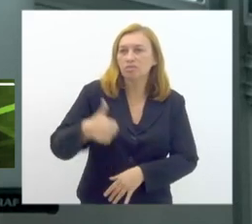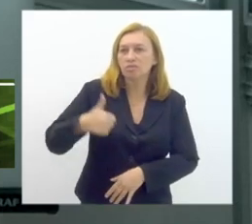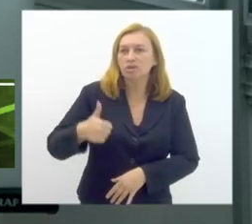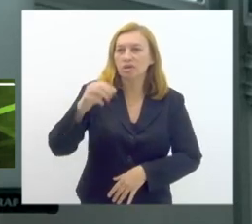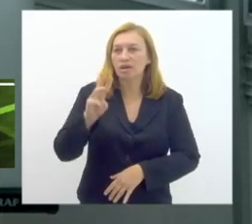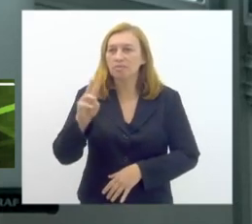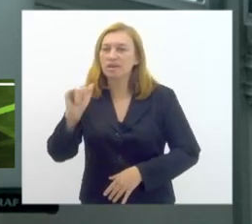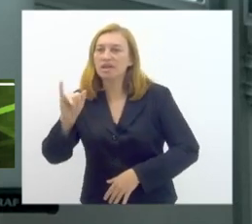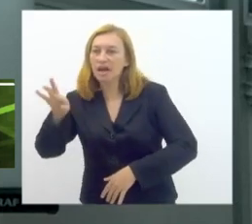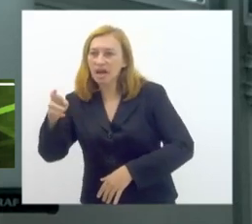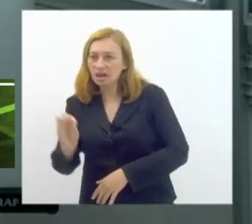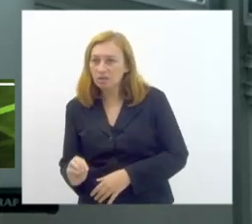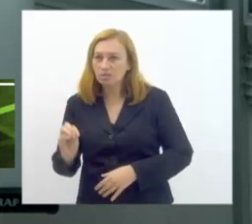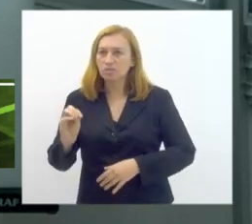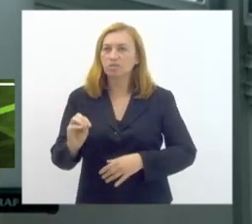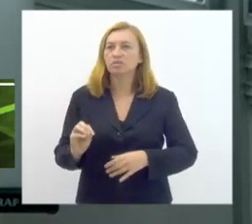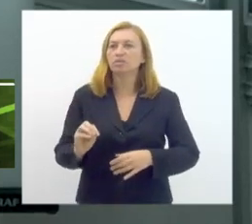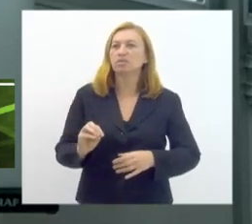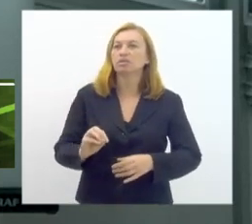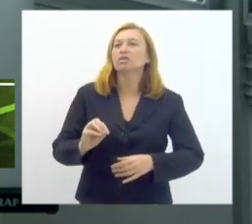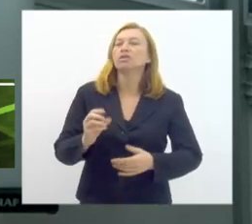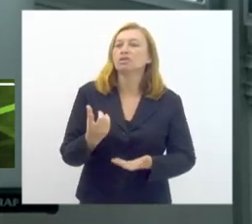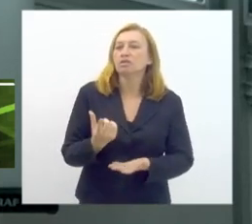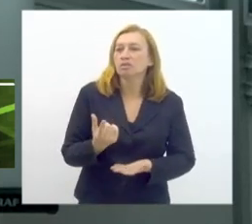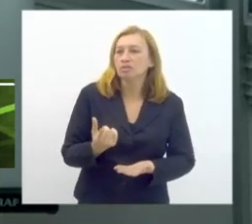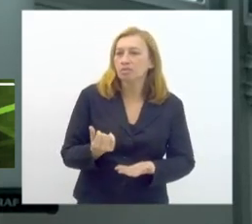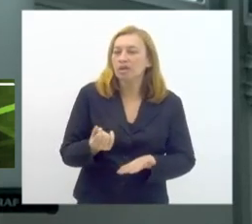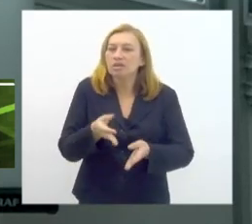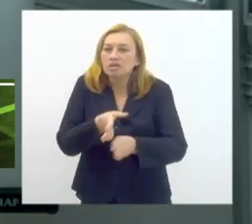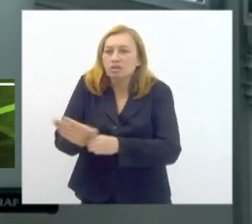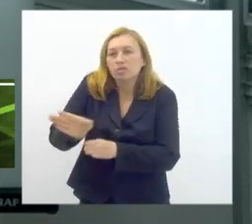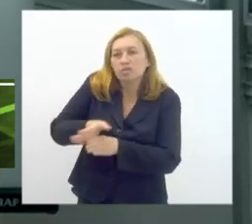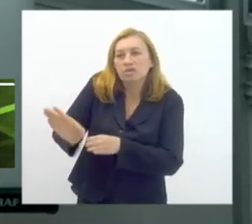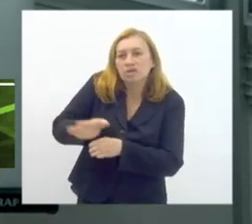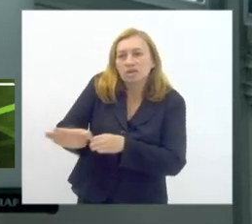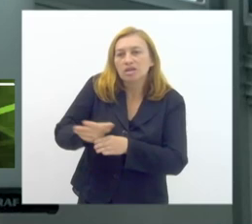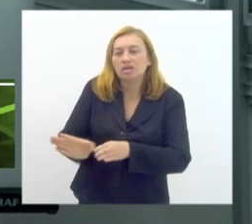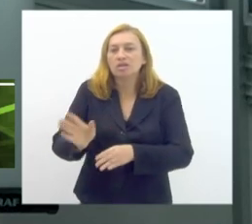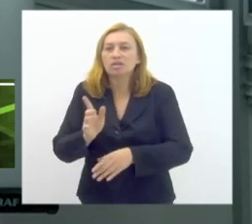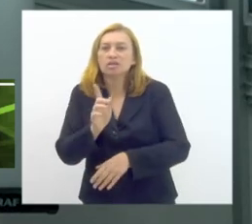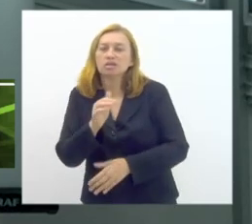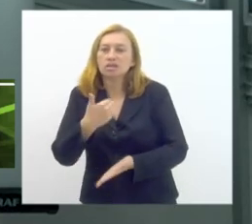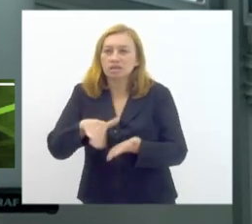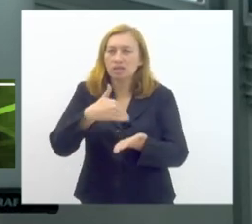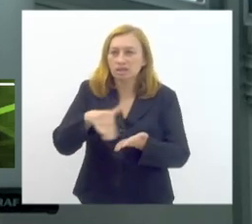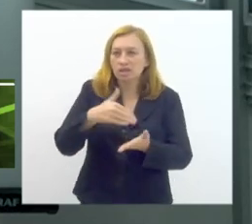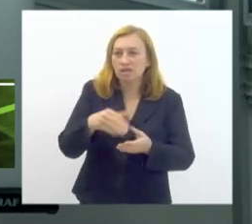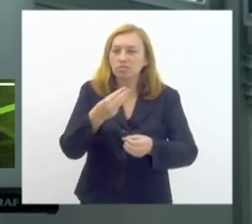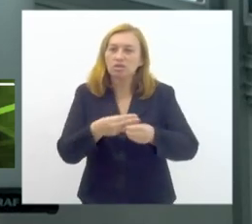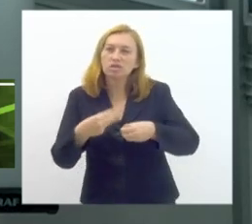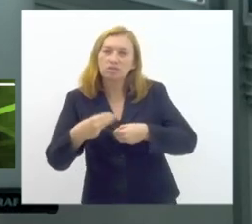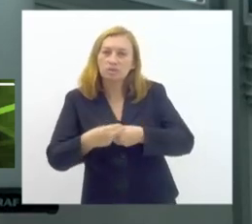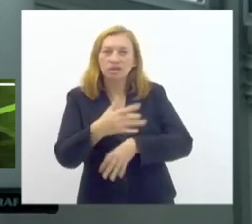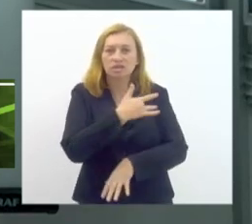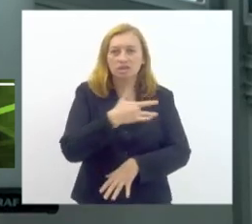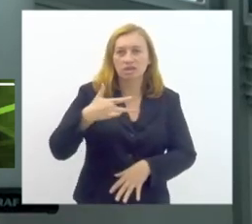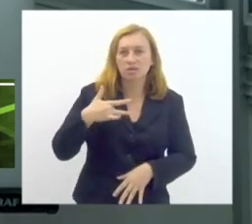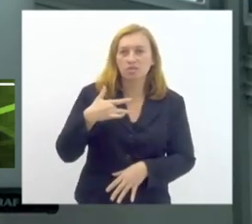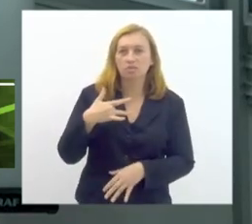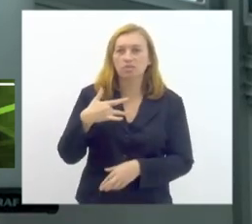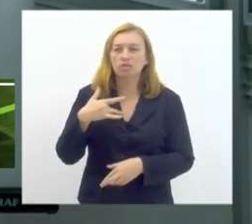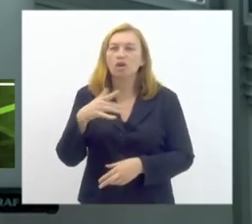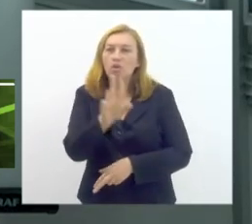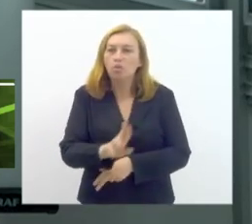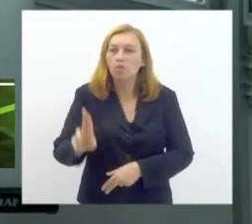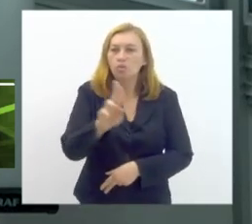tem como escopo uniformizar procedimentos e orientar os secretários municipais de saúde dos municípios consorciados a respeito do